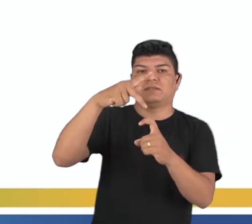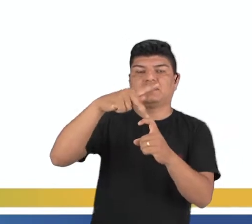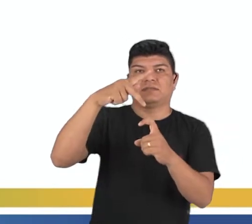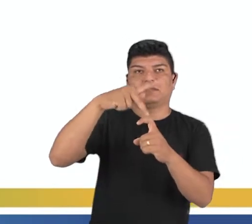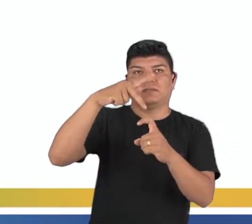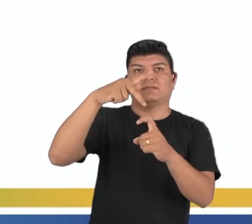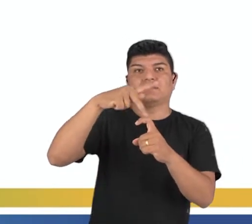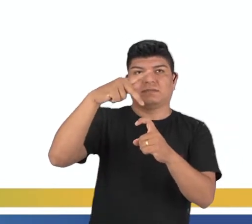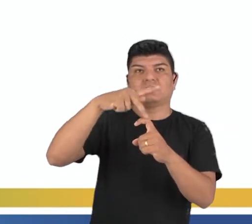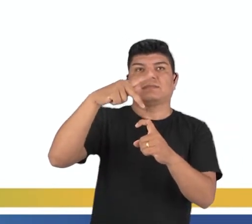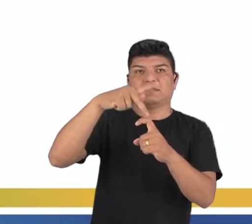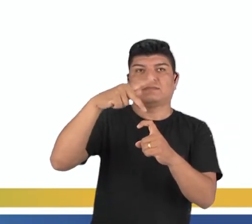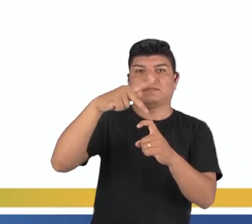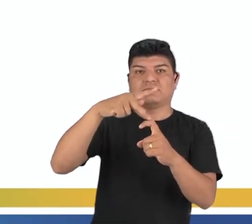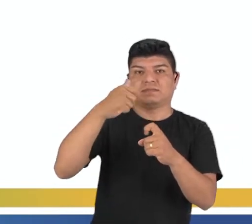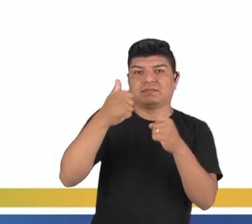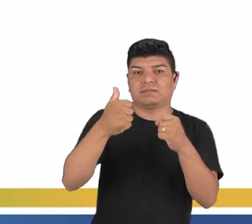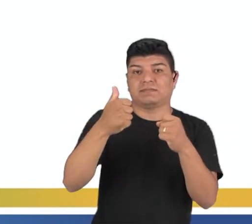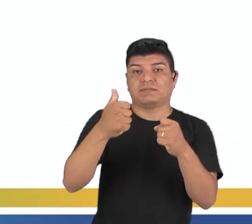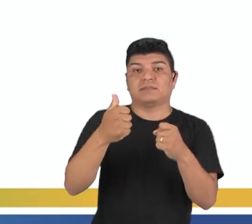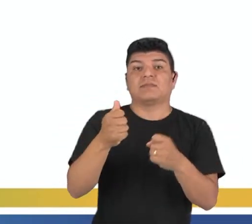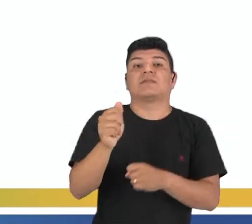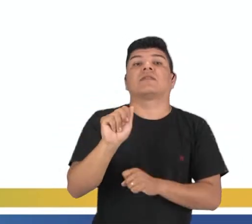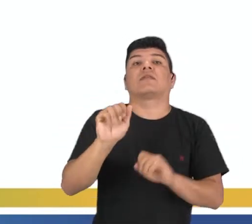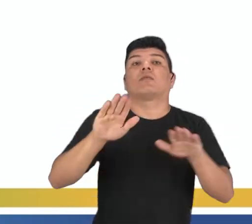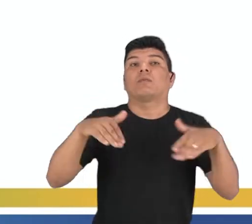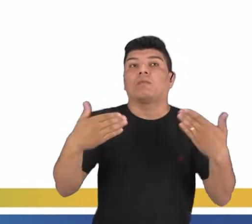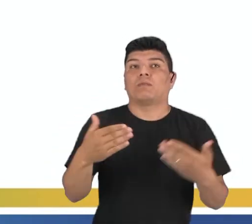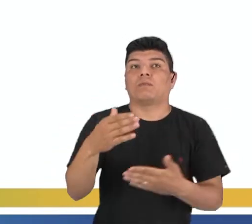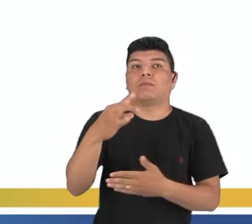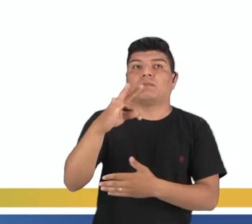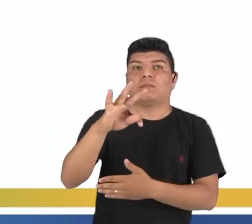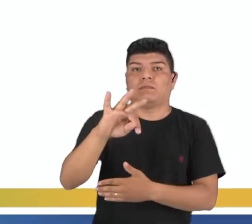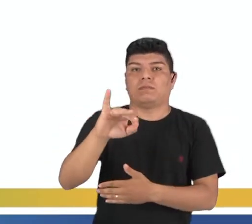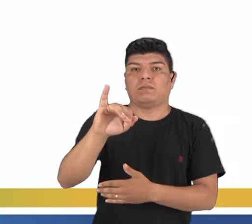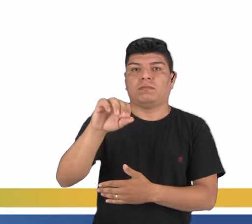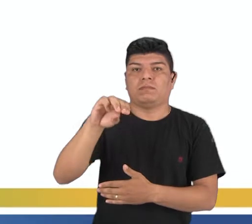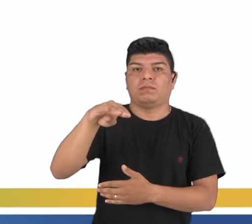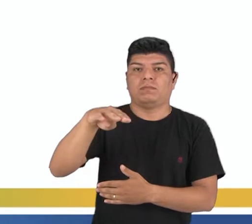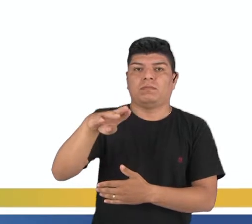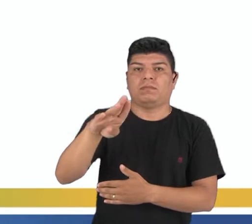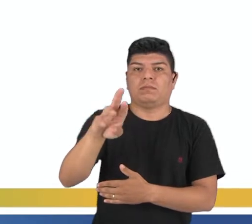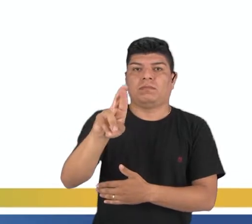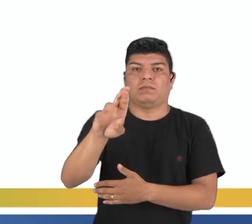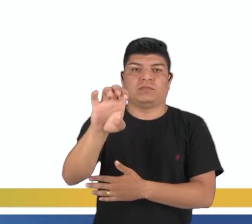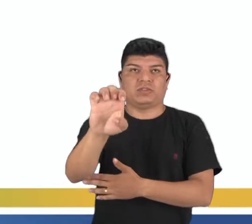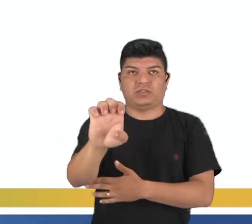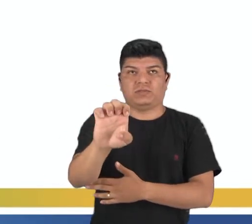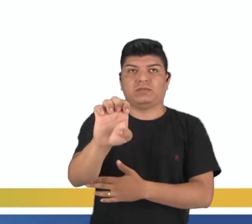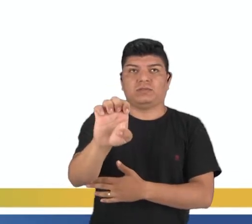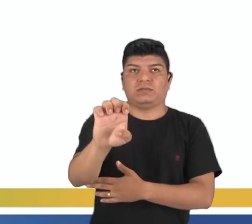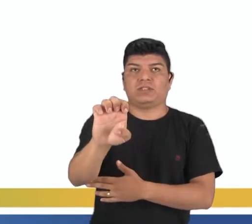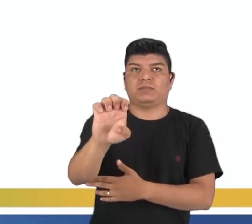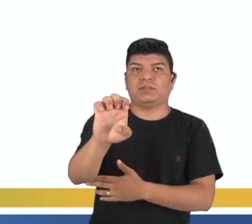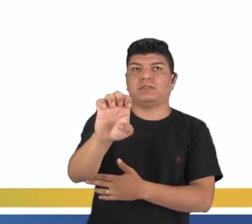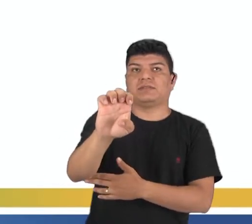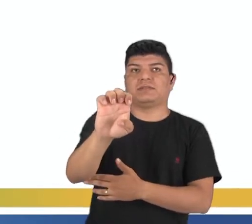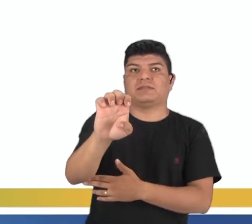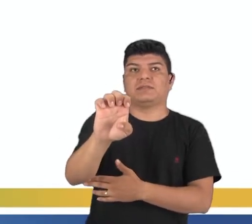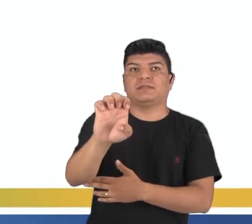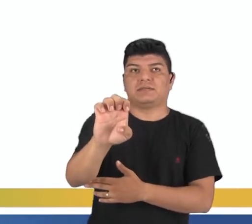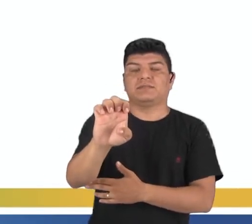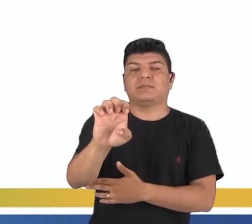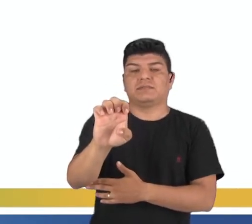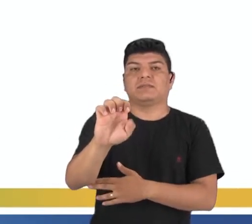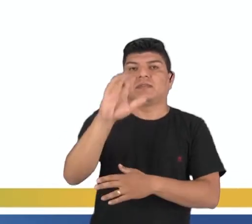do som, certo? Começando com o timbre. O que é o timbre, né? O que a gente aprendeu sobre